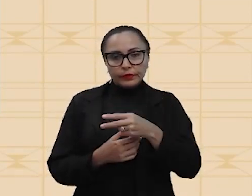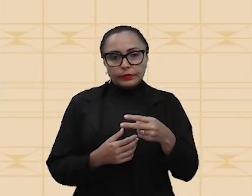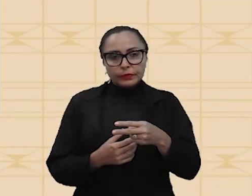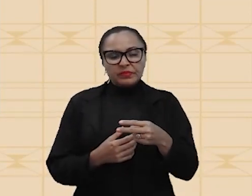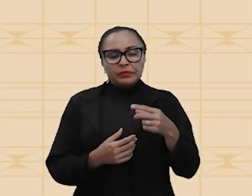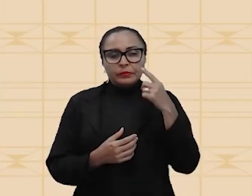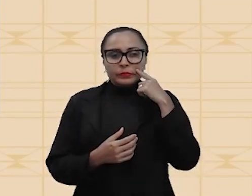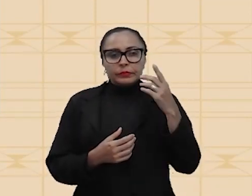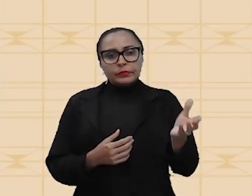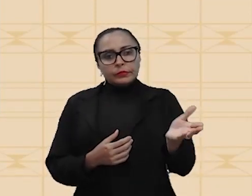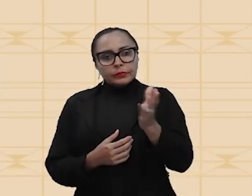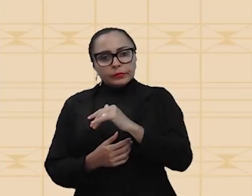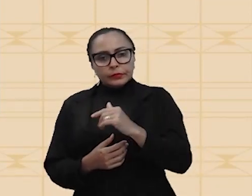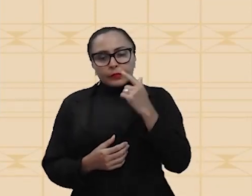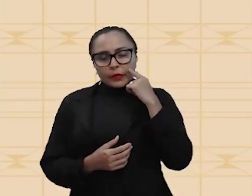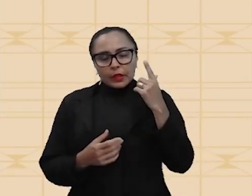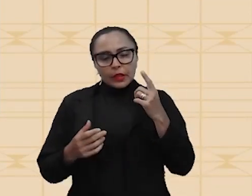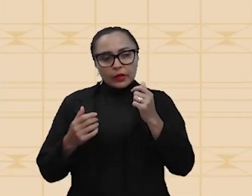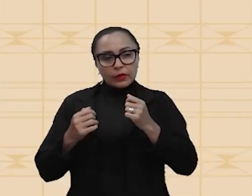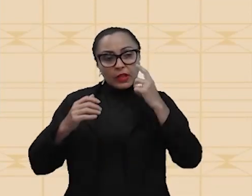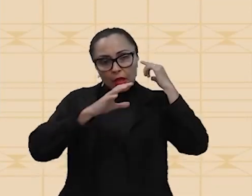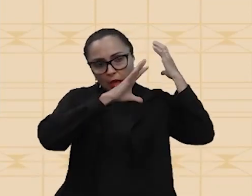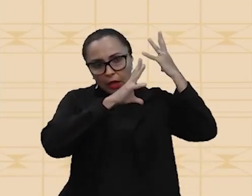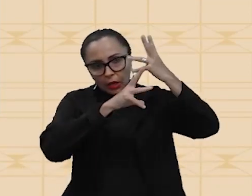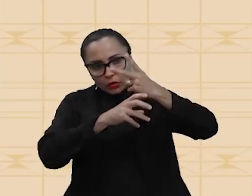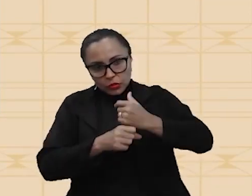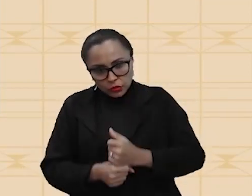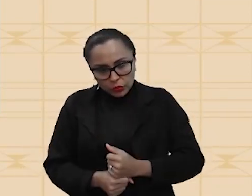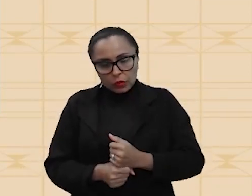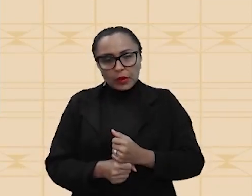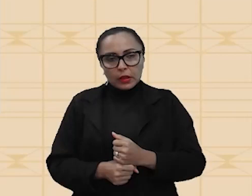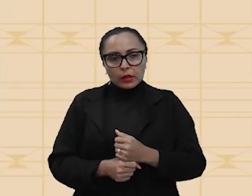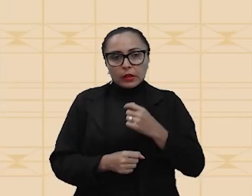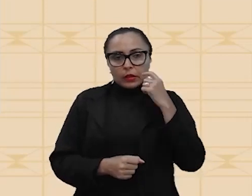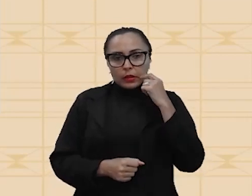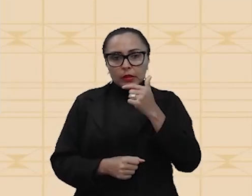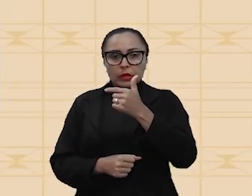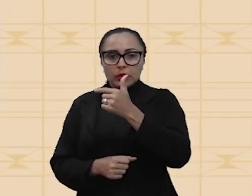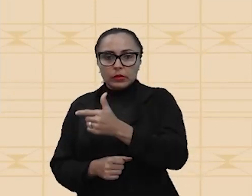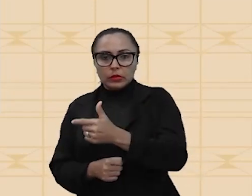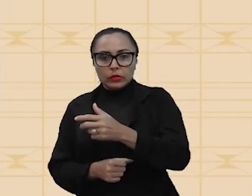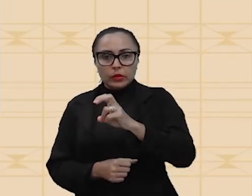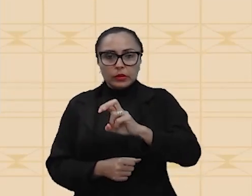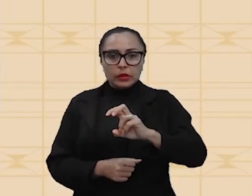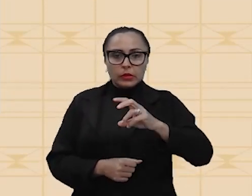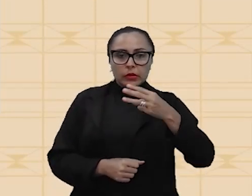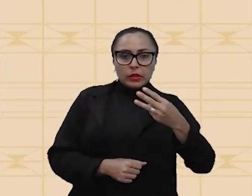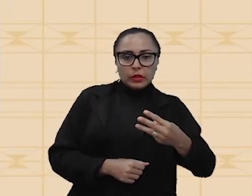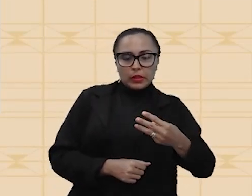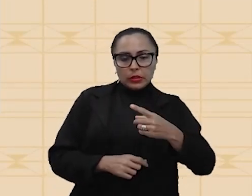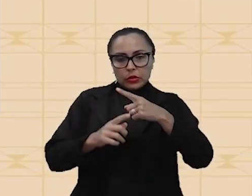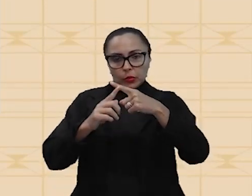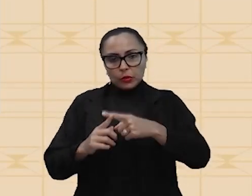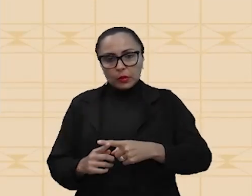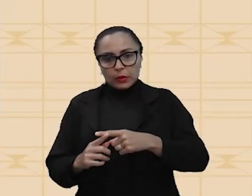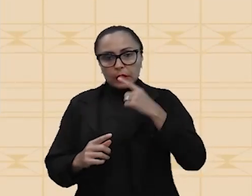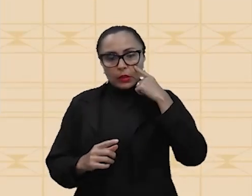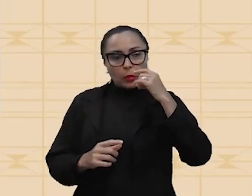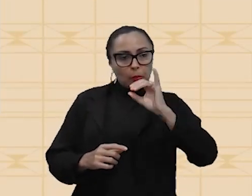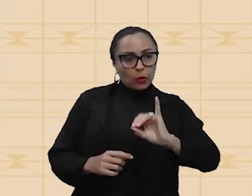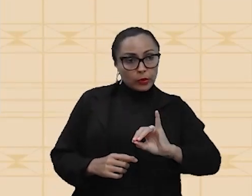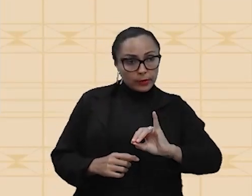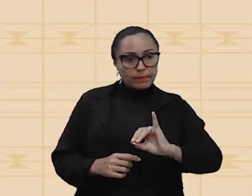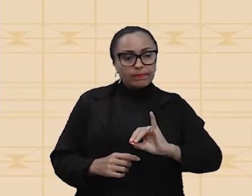veja que eu estou fazendo a soma dos resistores, 2, 5 e 3, e multiplicando pela corrente. Isso faz com que a